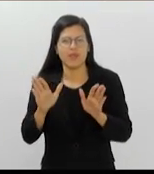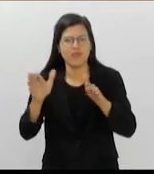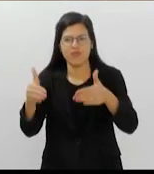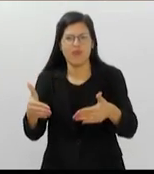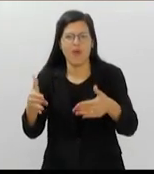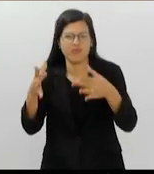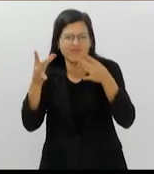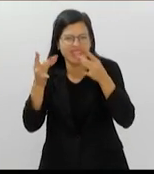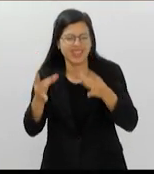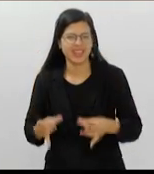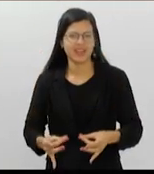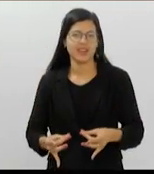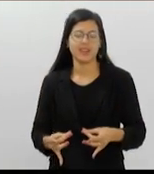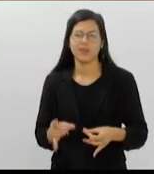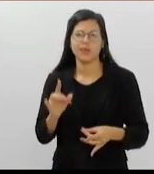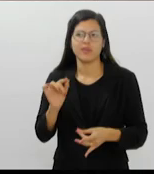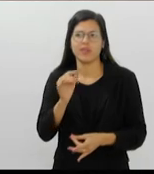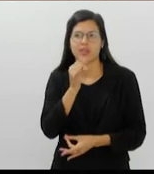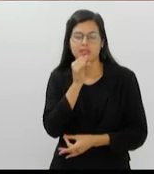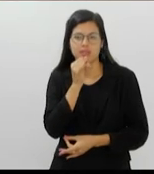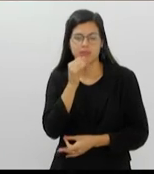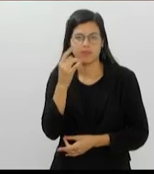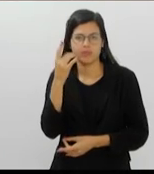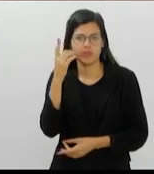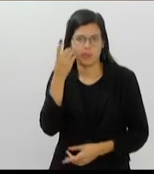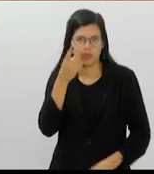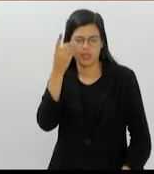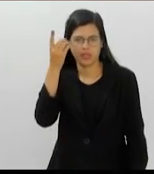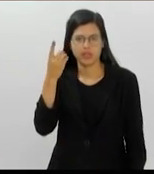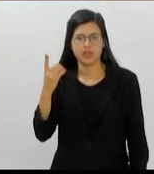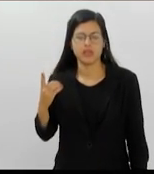exemplo, deputada Dani, às vezes muita gente